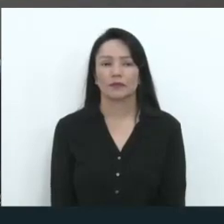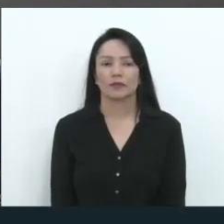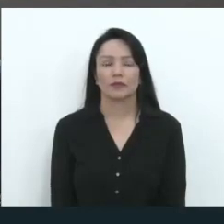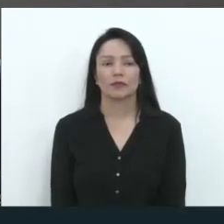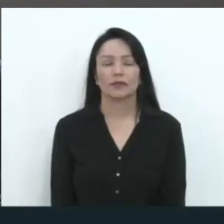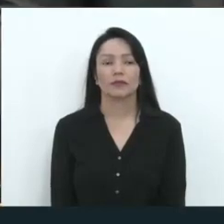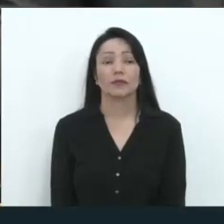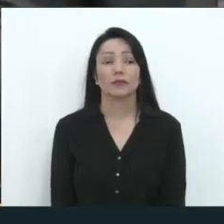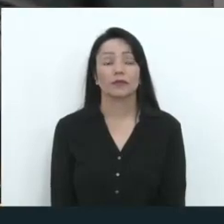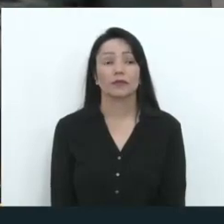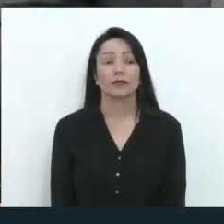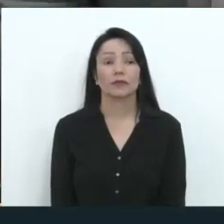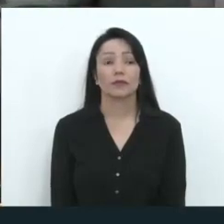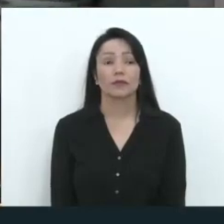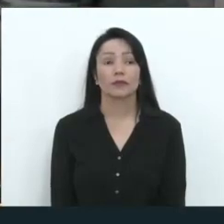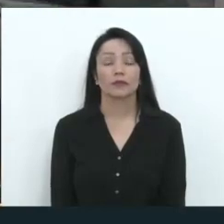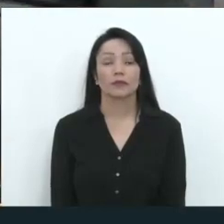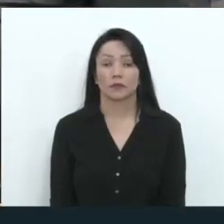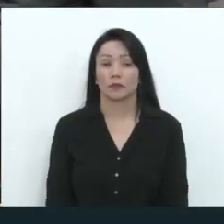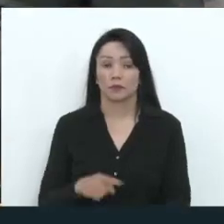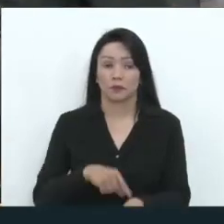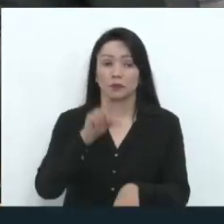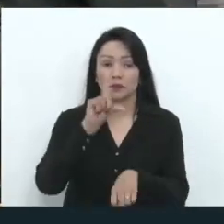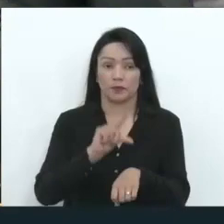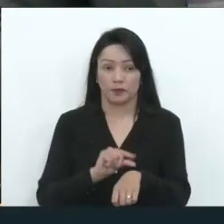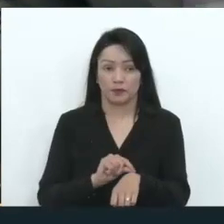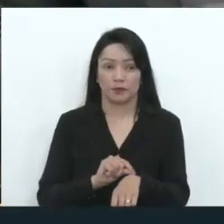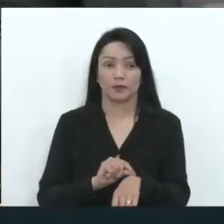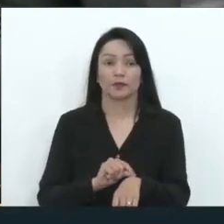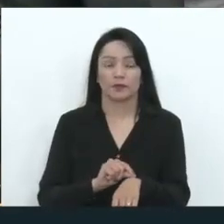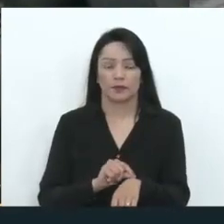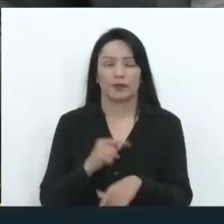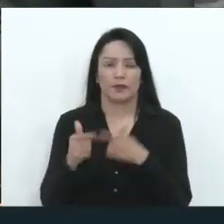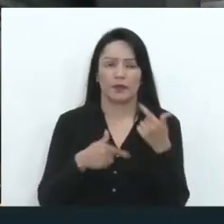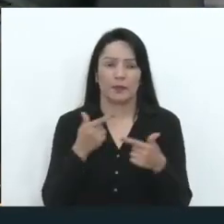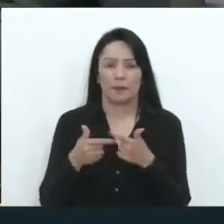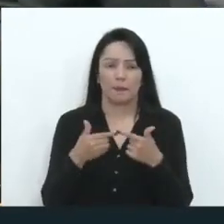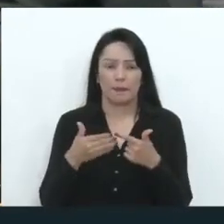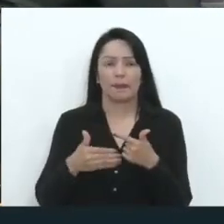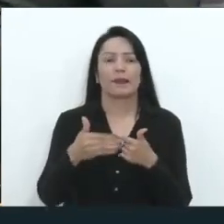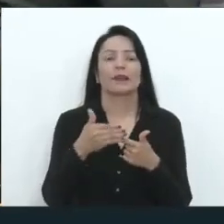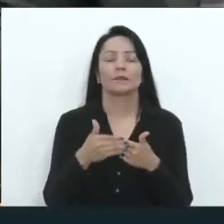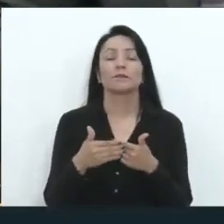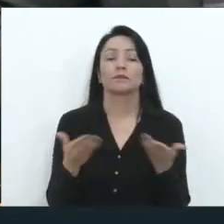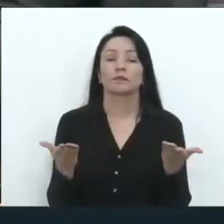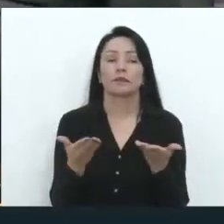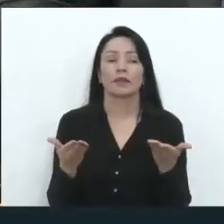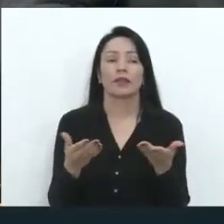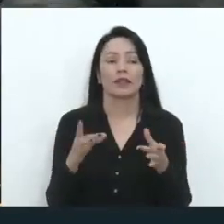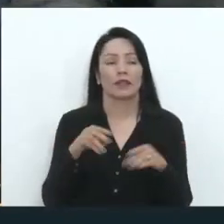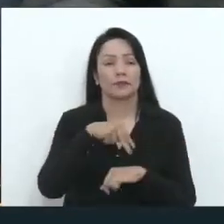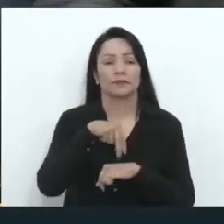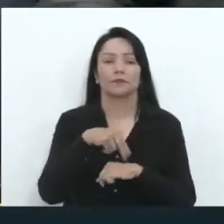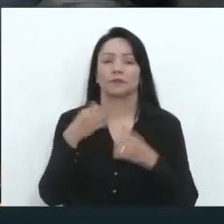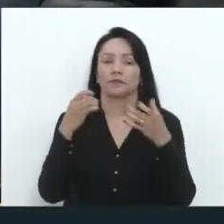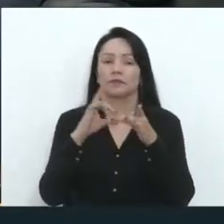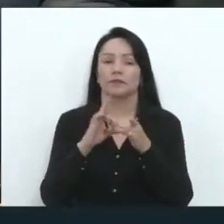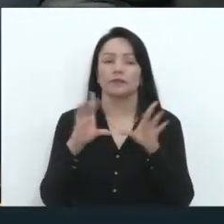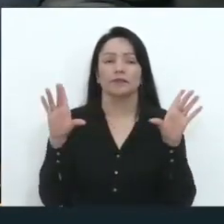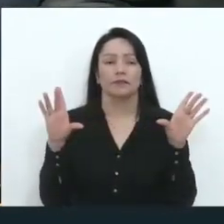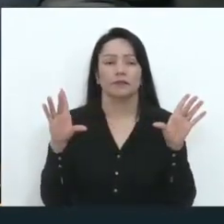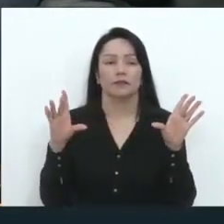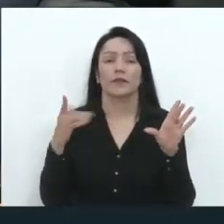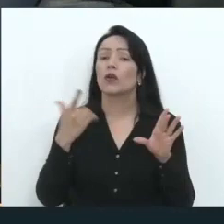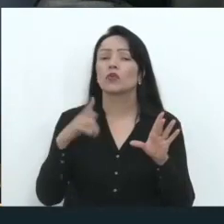Tendo em vista o término do tempo regimental do pequeno expediente, passamos à tribuna livre, onde não temos